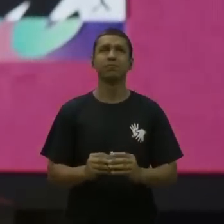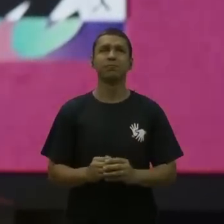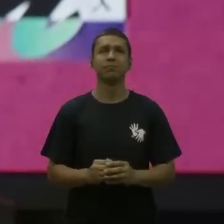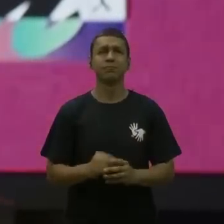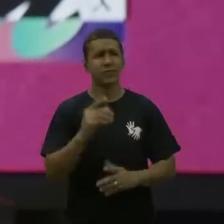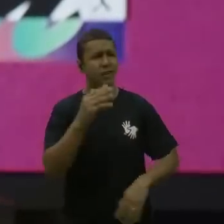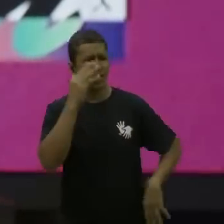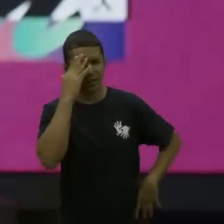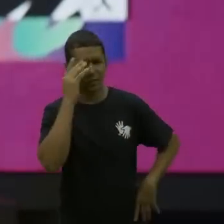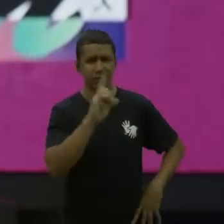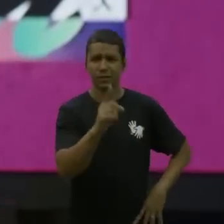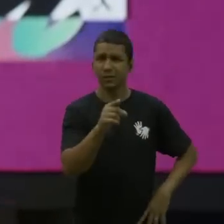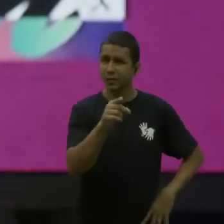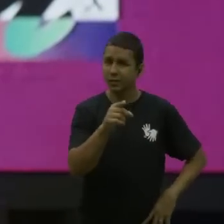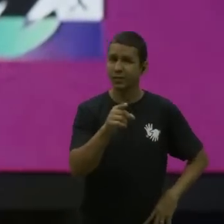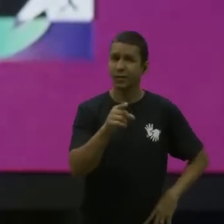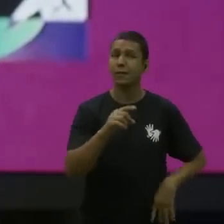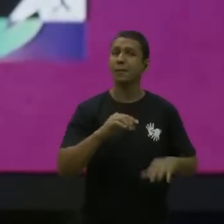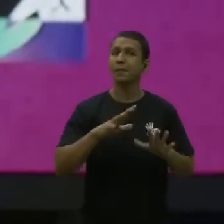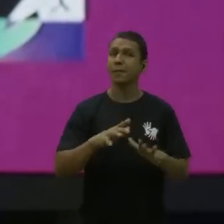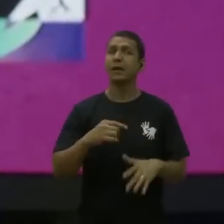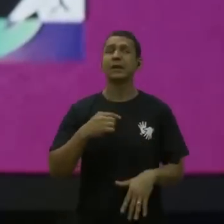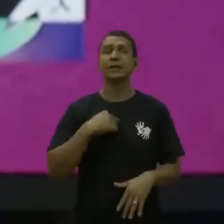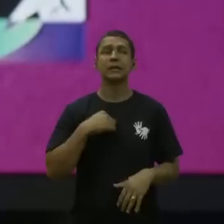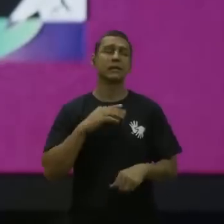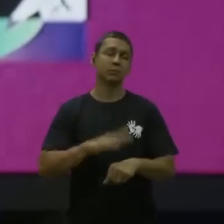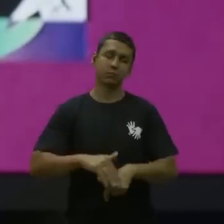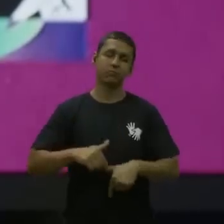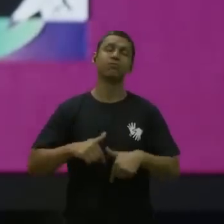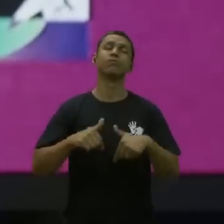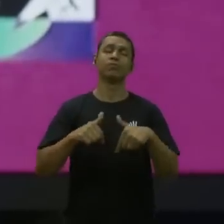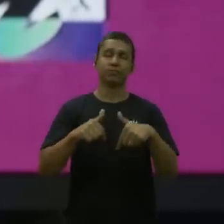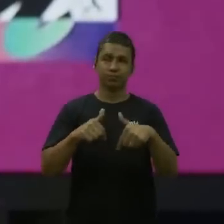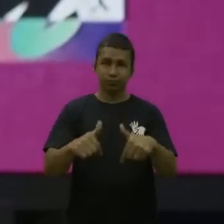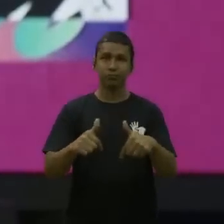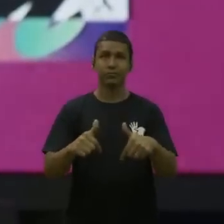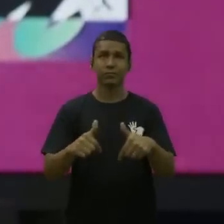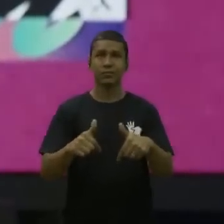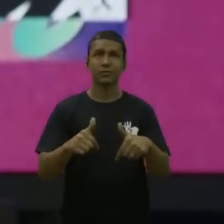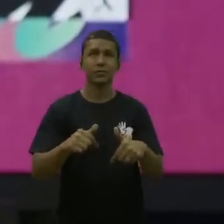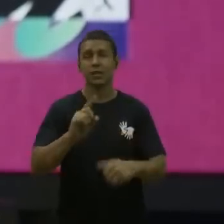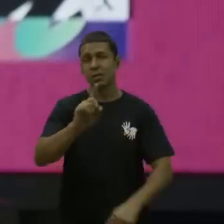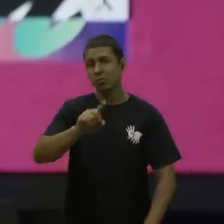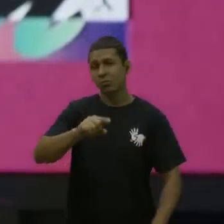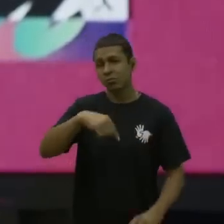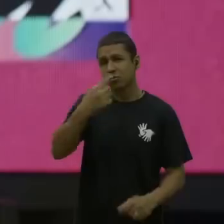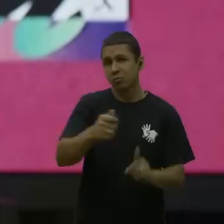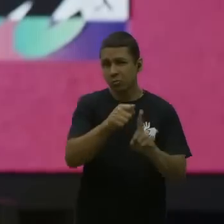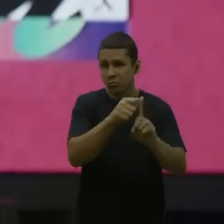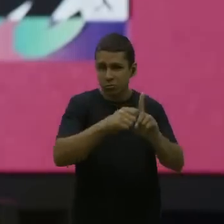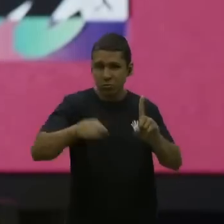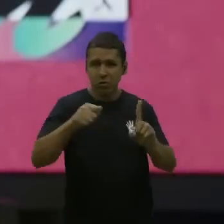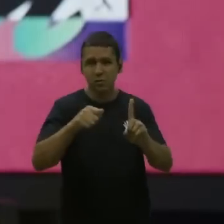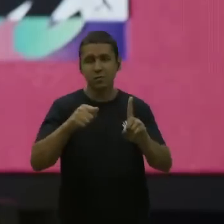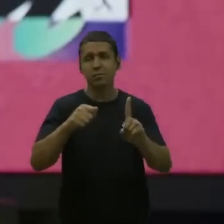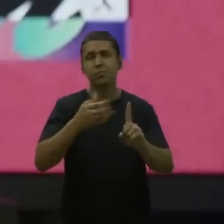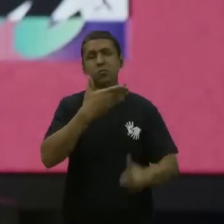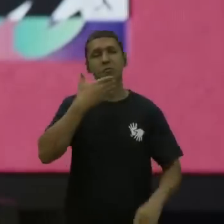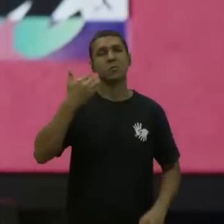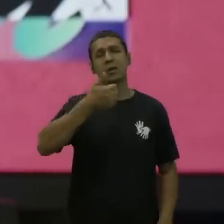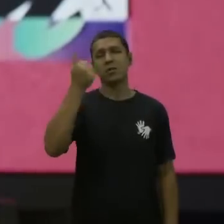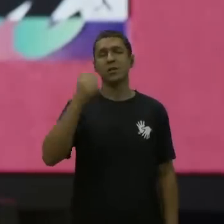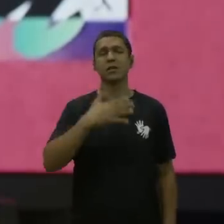Eu não sei você, mas eu decidi que esses próximos meses serão os melhores da minha